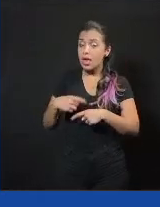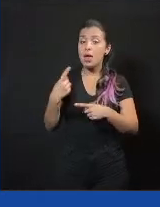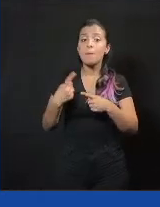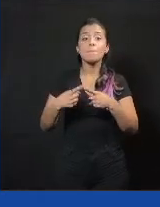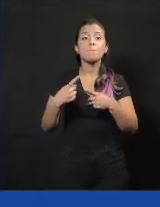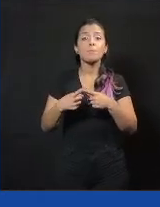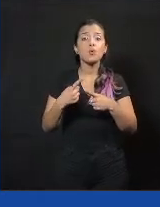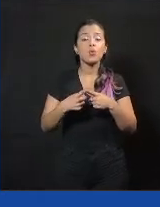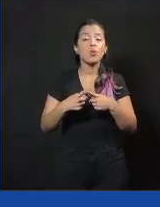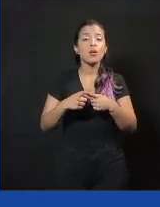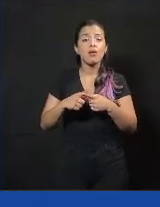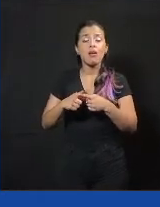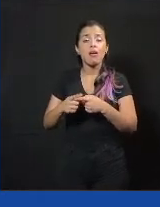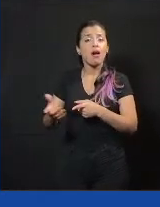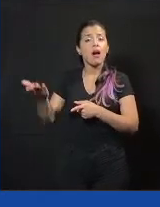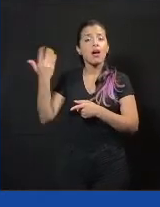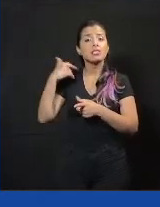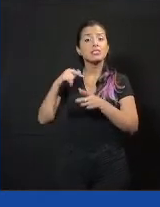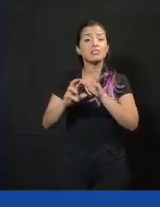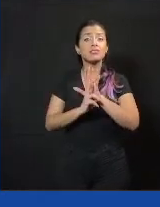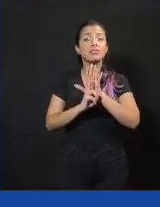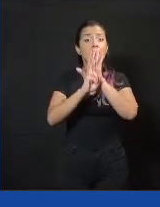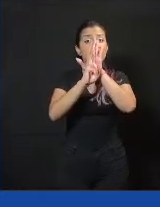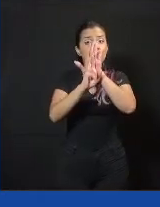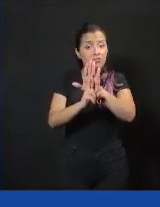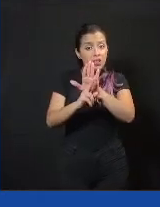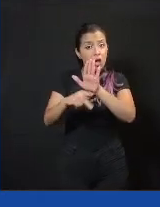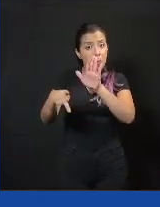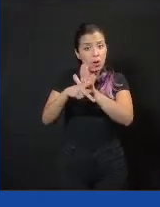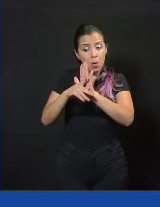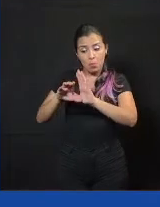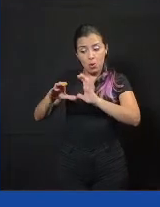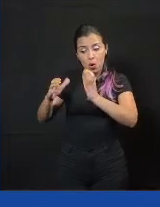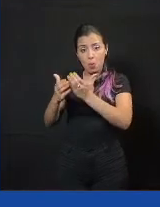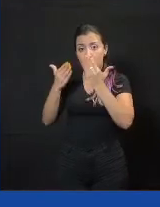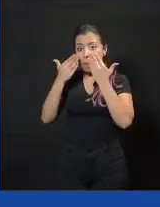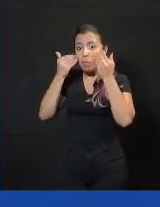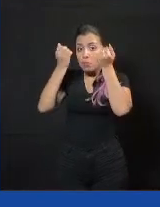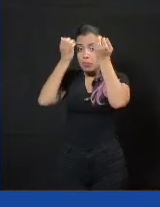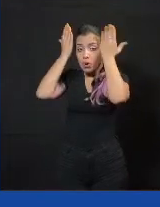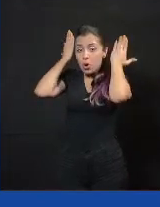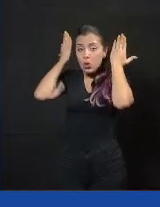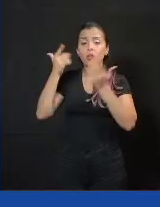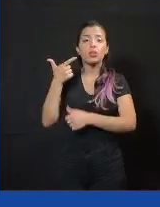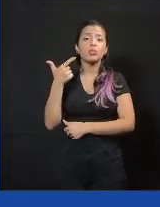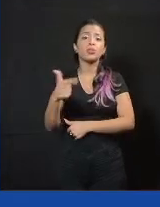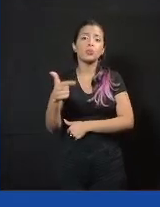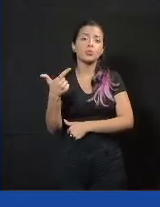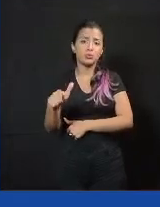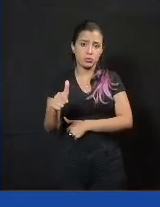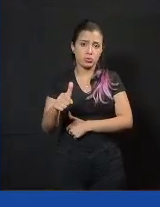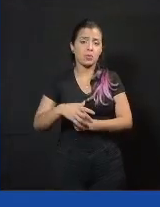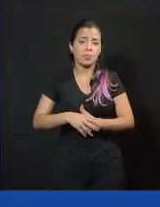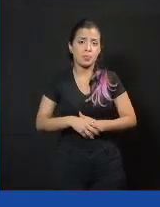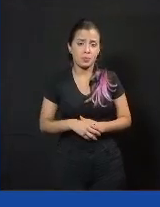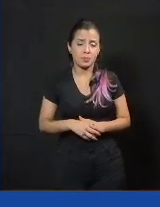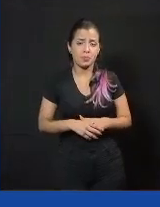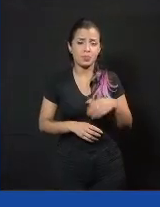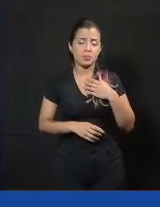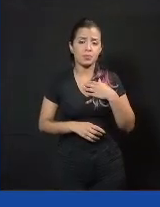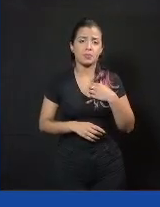garantiu representatividade de seus povos, que é pluricultural formadora de sua nação. Os tais